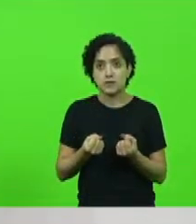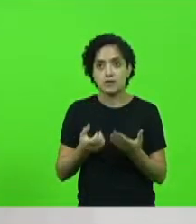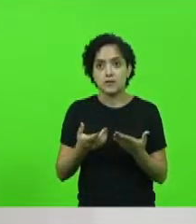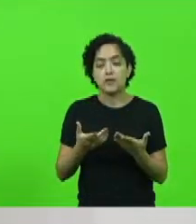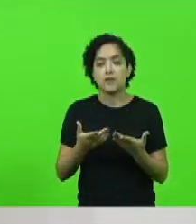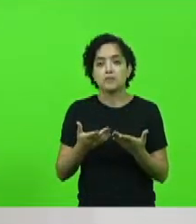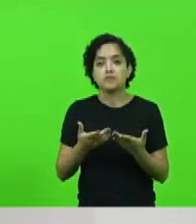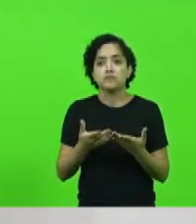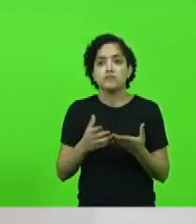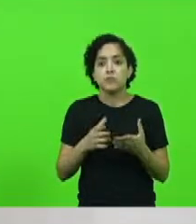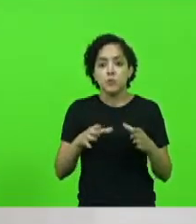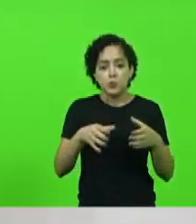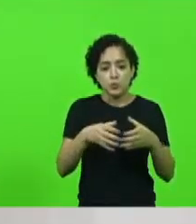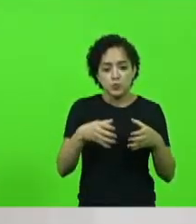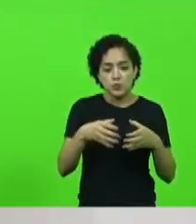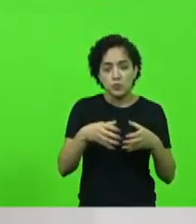bandeiras,